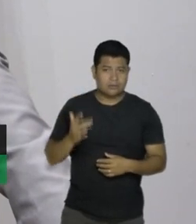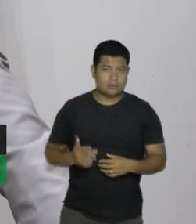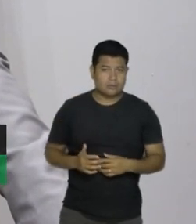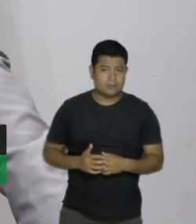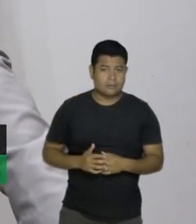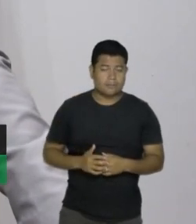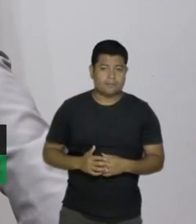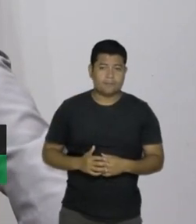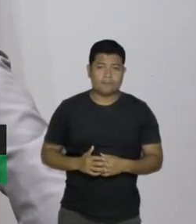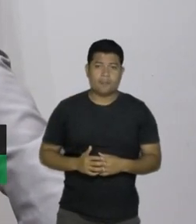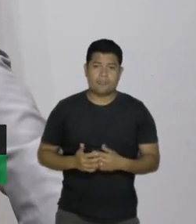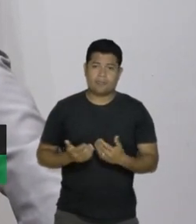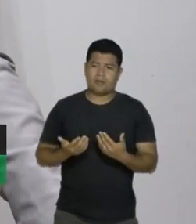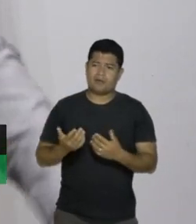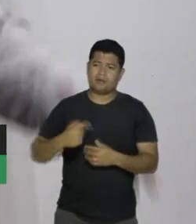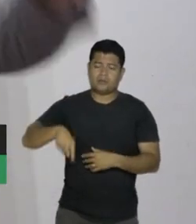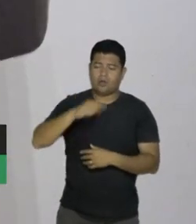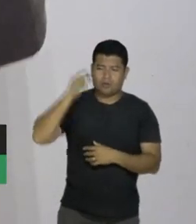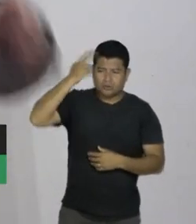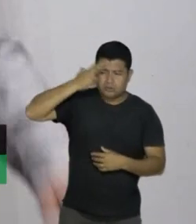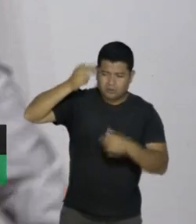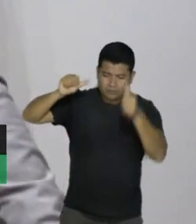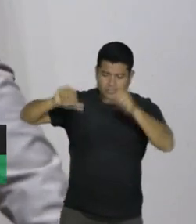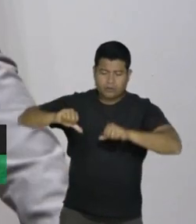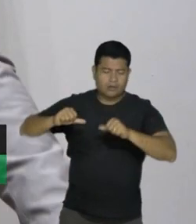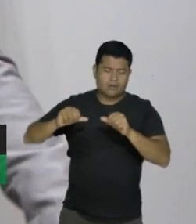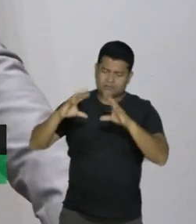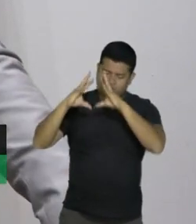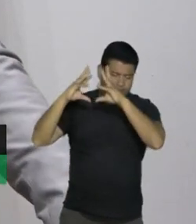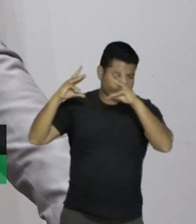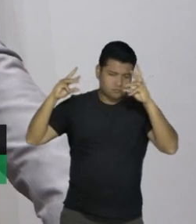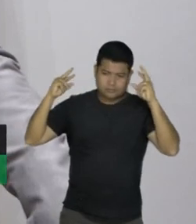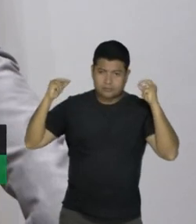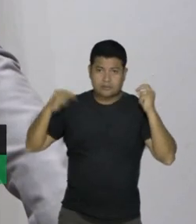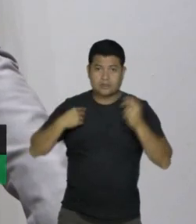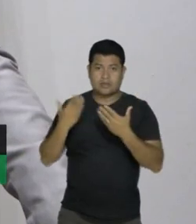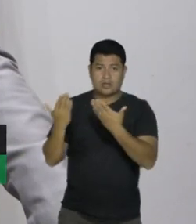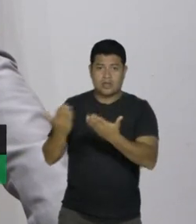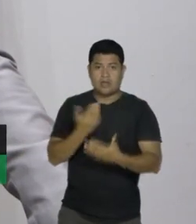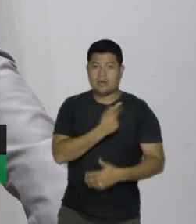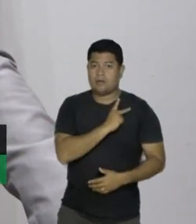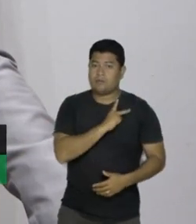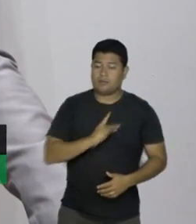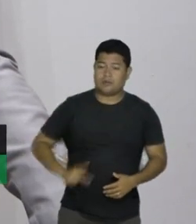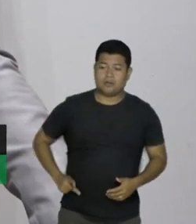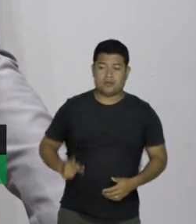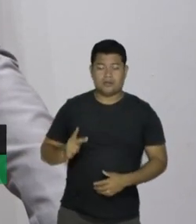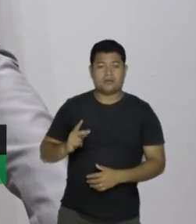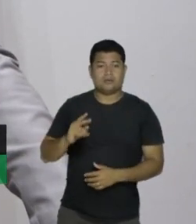tantos pesadelo vai passar graças a Deus tá aí o nosso Presidente bolsonaro voltando